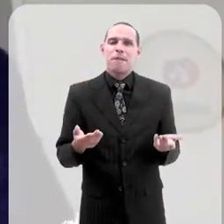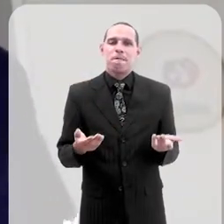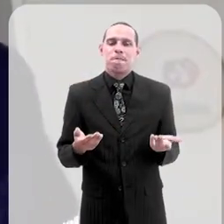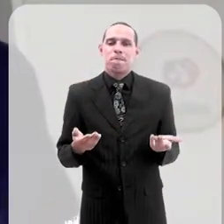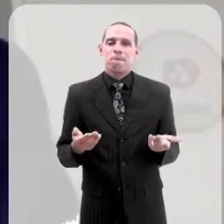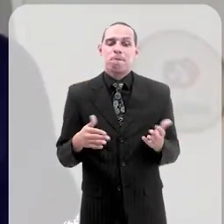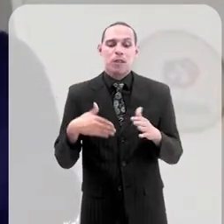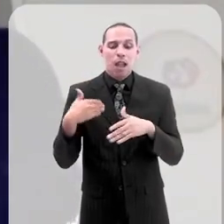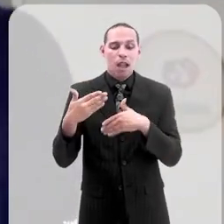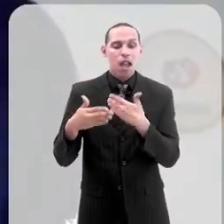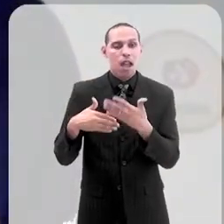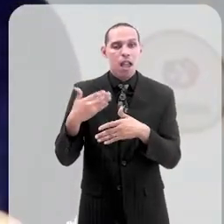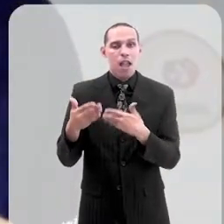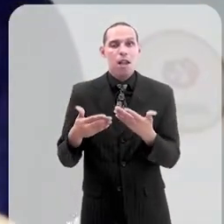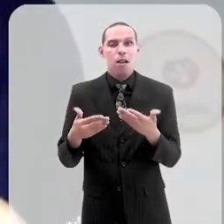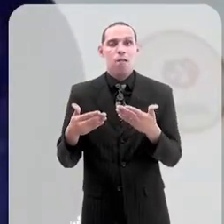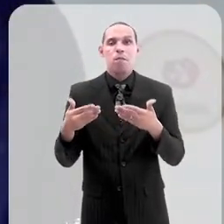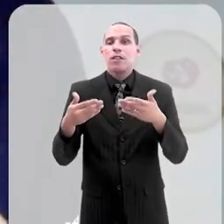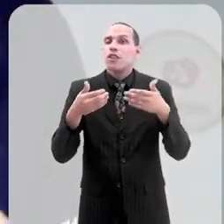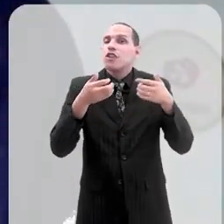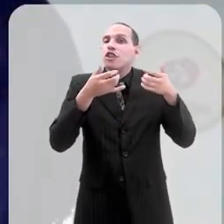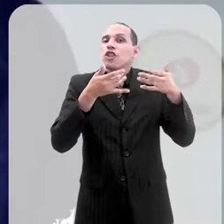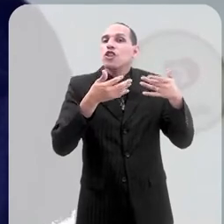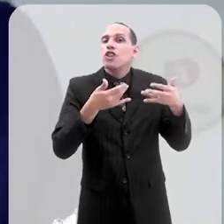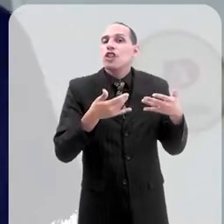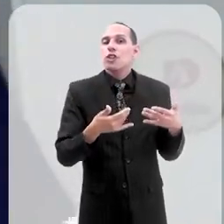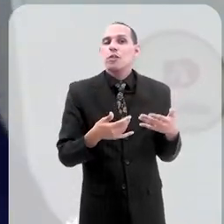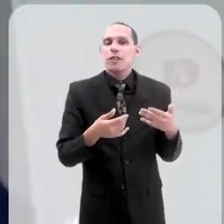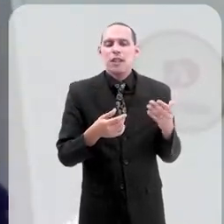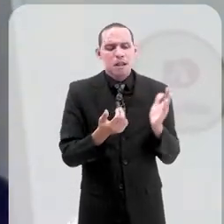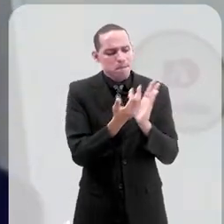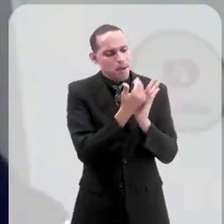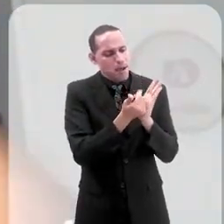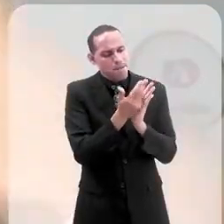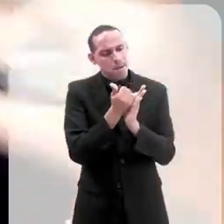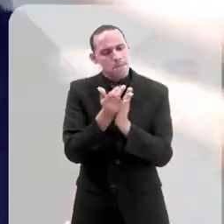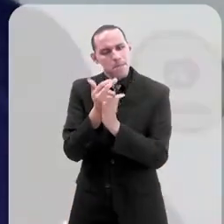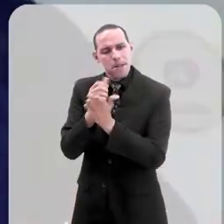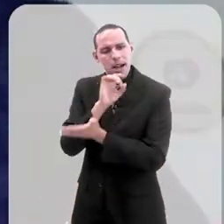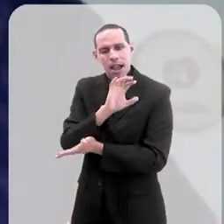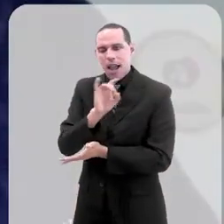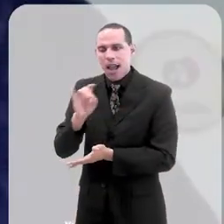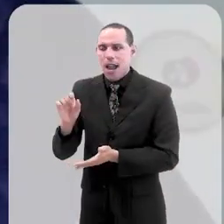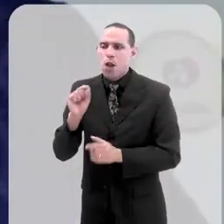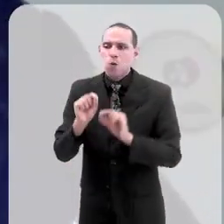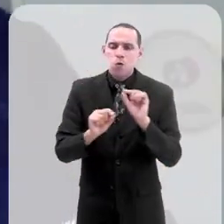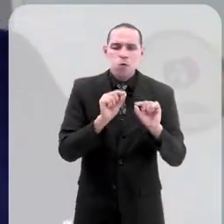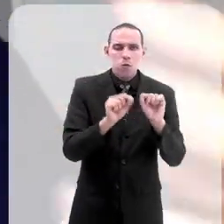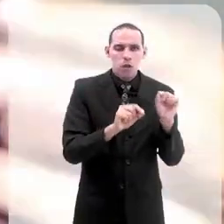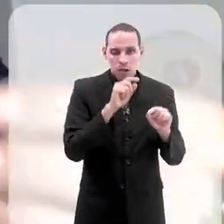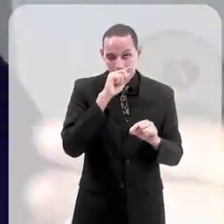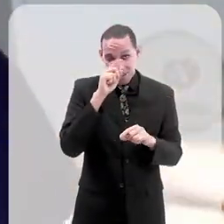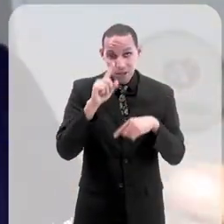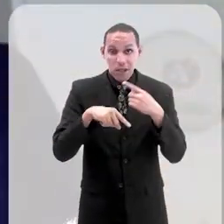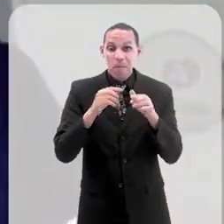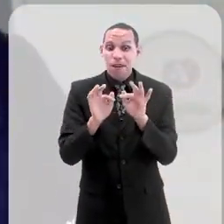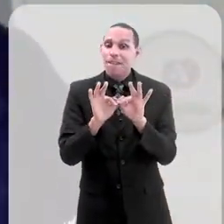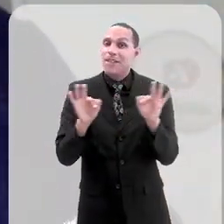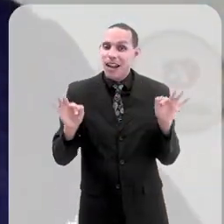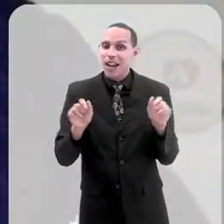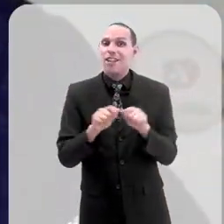vai aprender a discriminar, a ver o que significa cada cartão. Depois ele vai fazer frases,